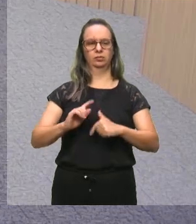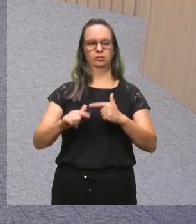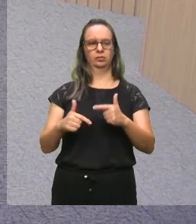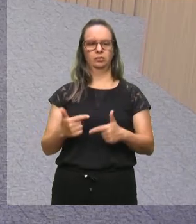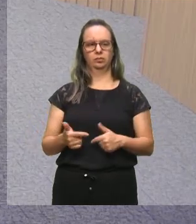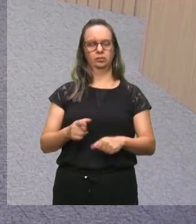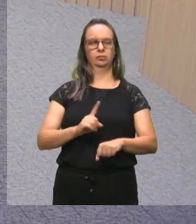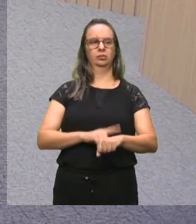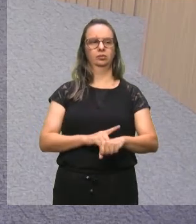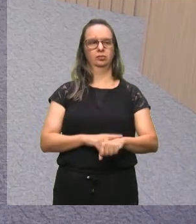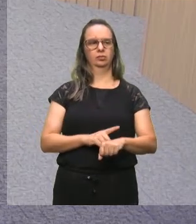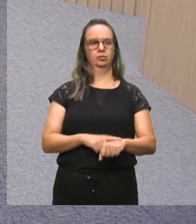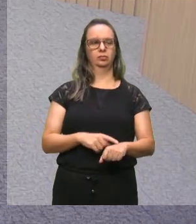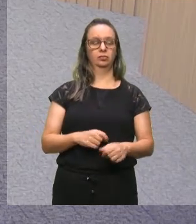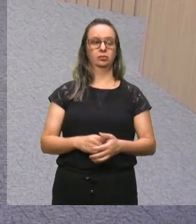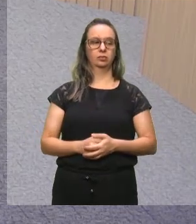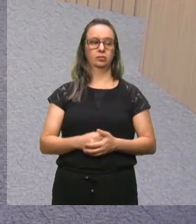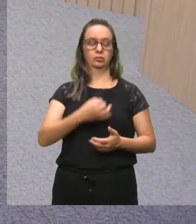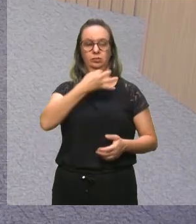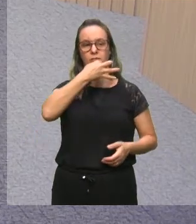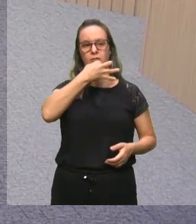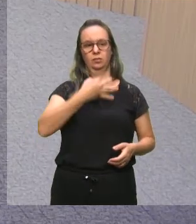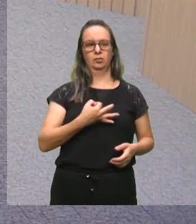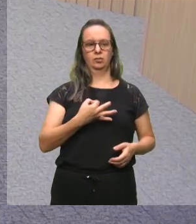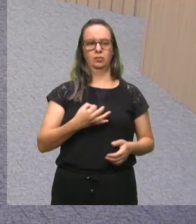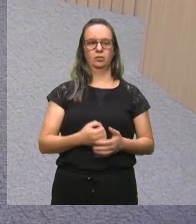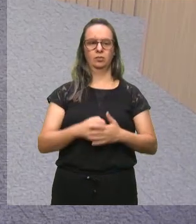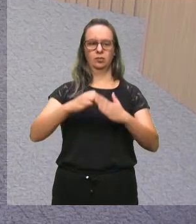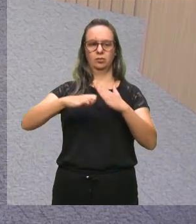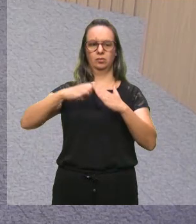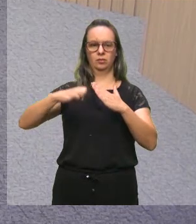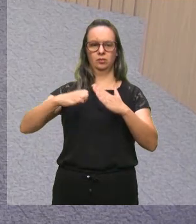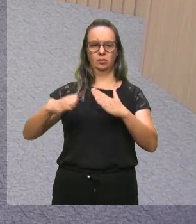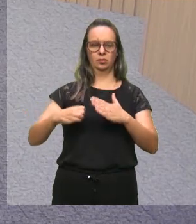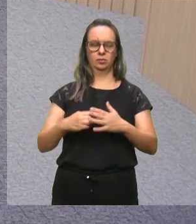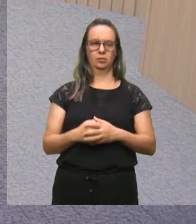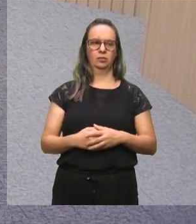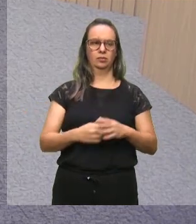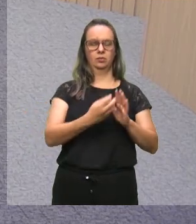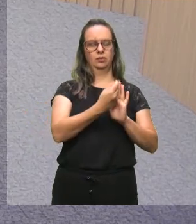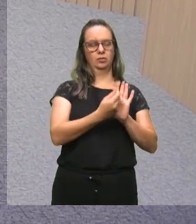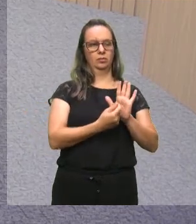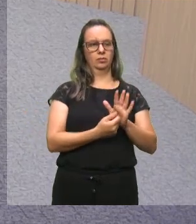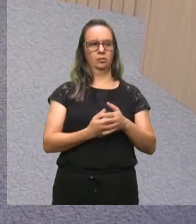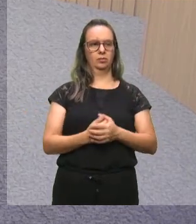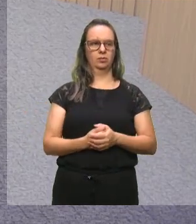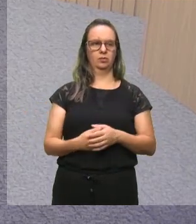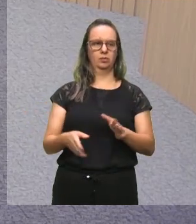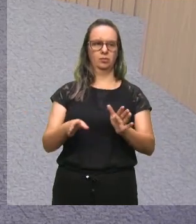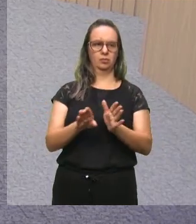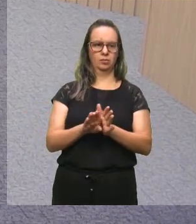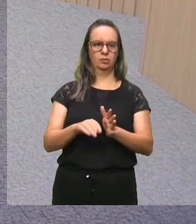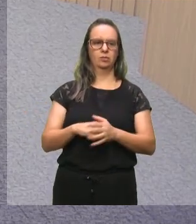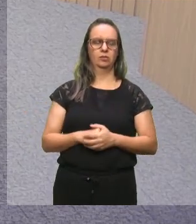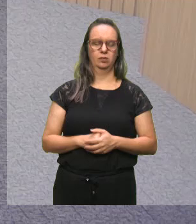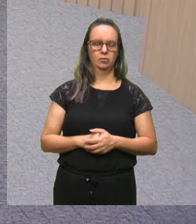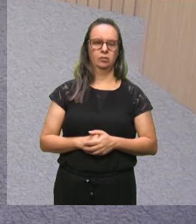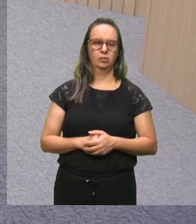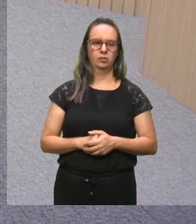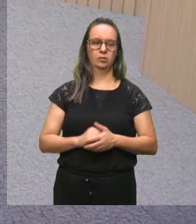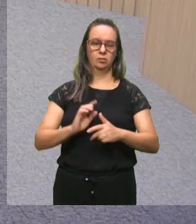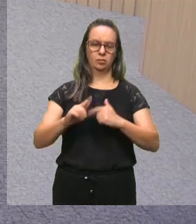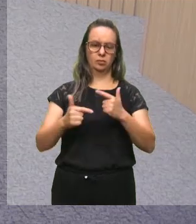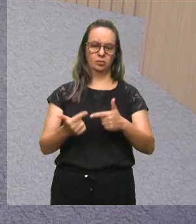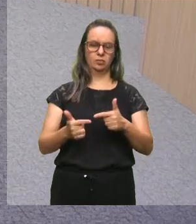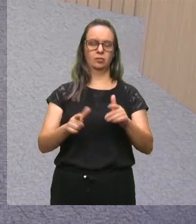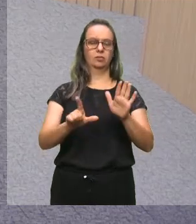vocês possam sugerir emendas no orçamento e a gente trazer essa discussão aqui para a Câmara e, quem sabe, sua emenda não pode virar lei no nosso